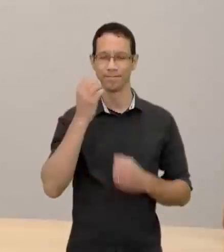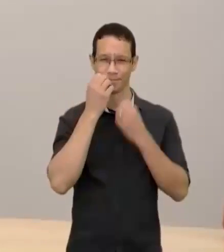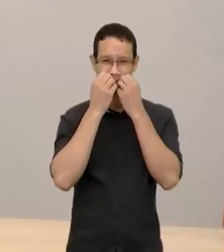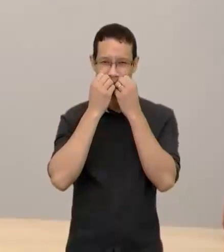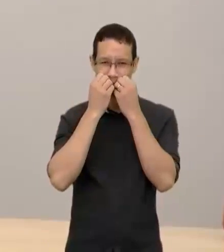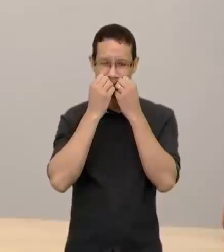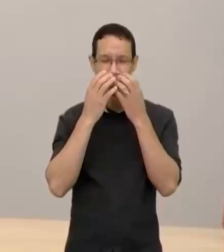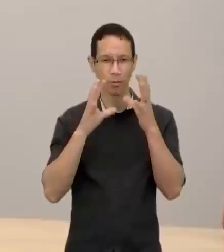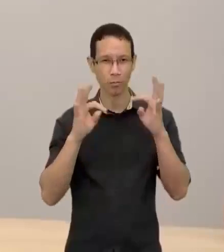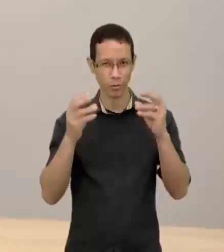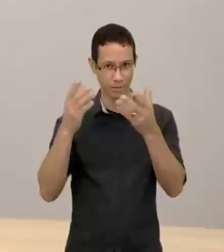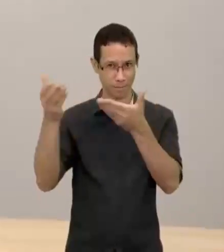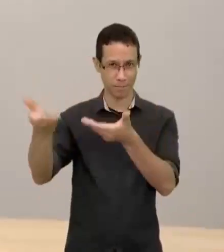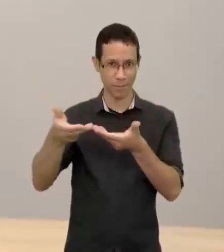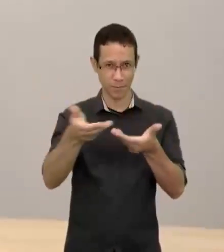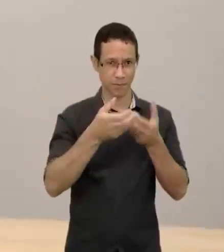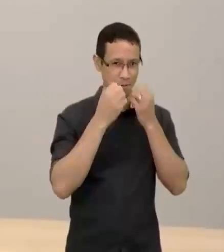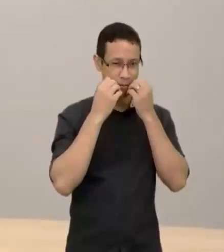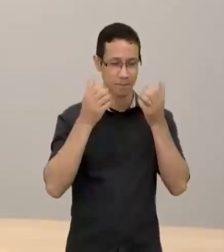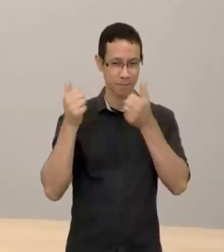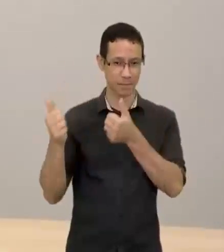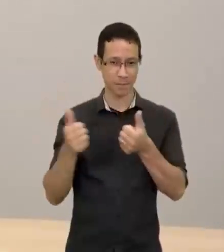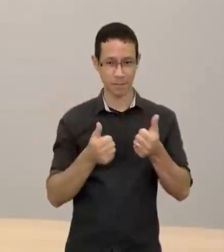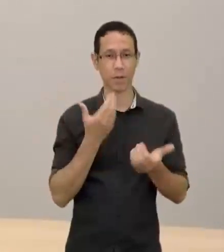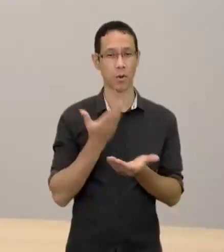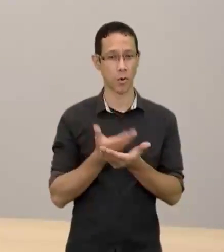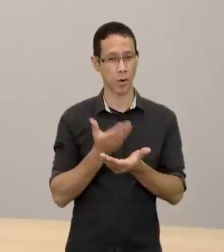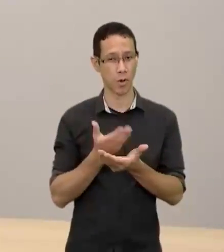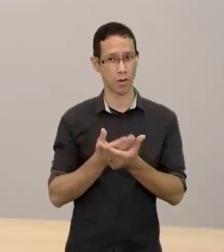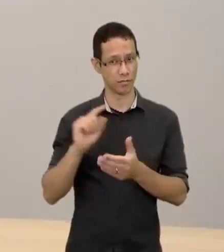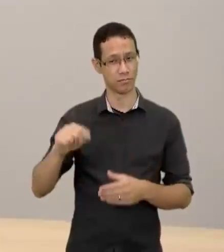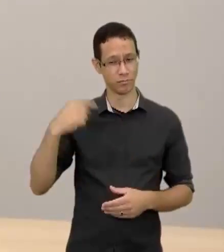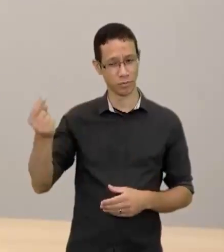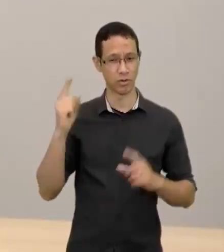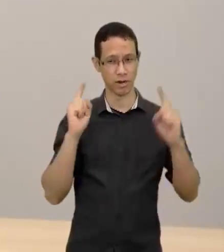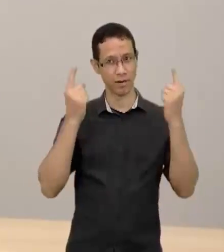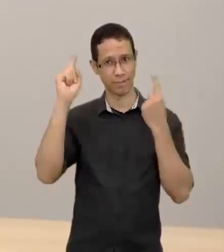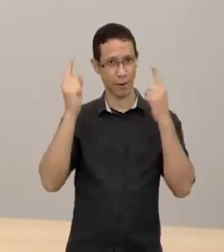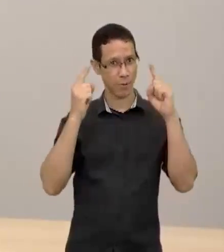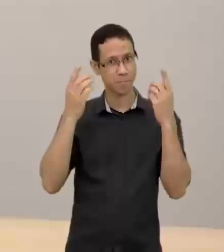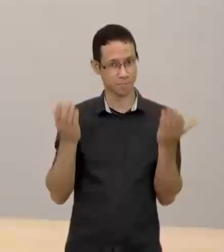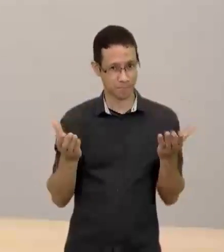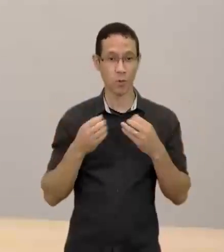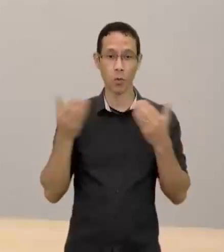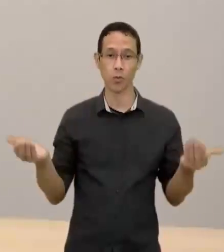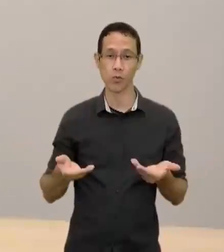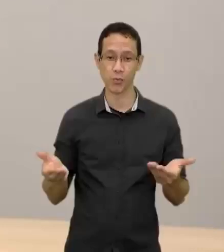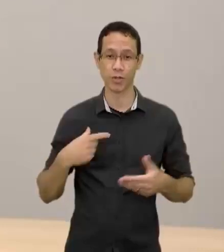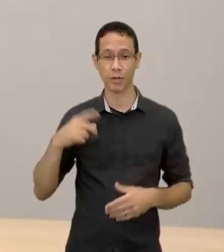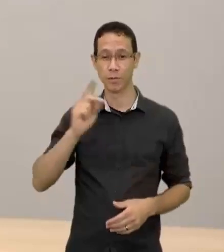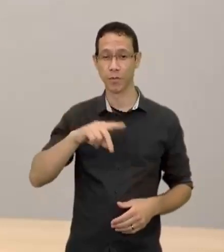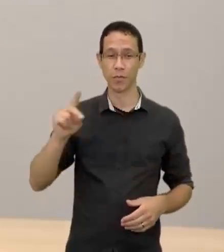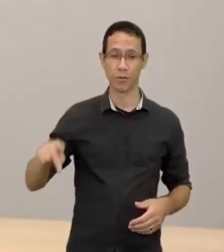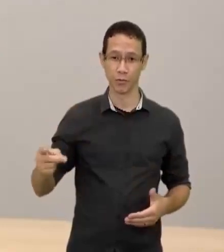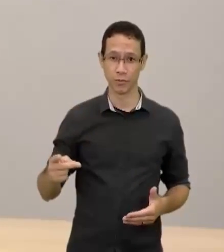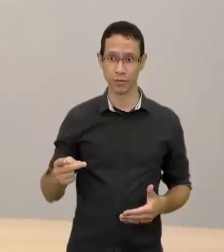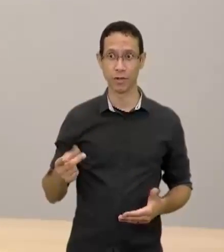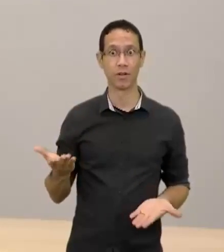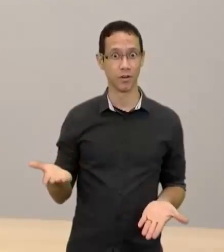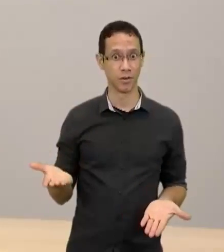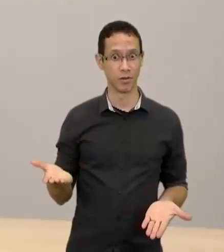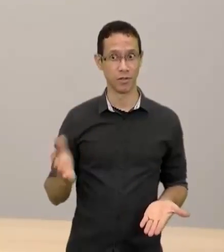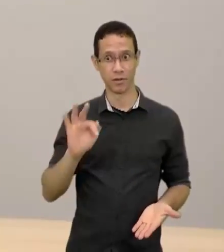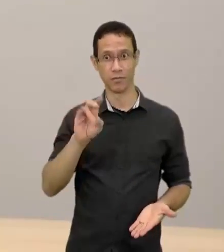Sejam todos muito bem-vindos a essa aula pós-carnaval. Isso aí. Nós temos aqui hoje um professor que acabou de sair